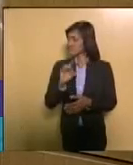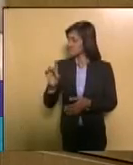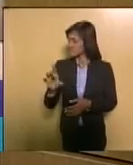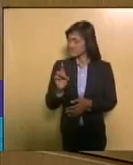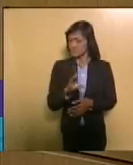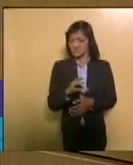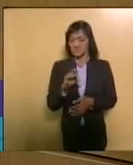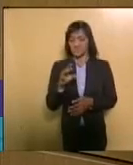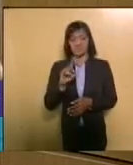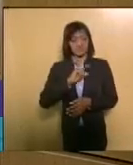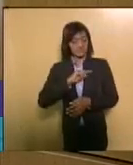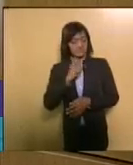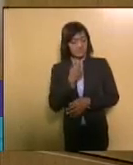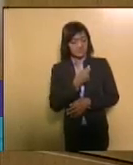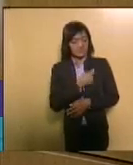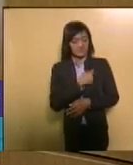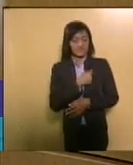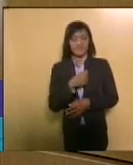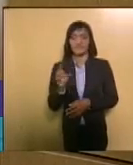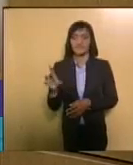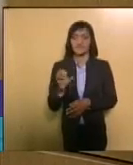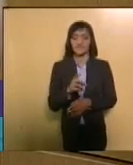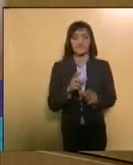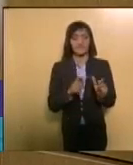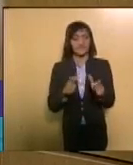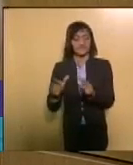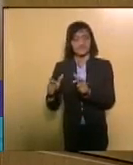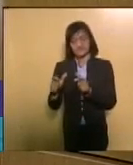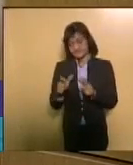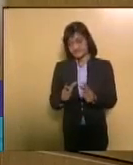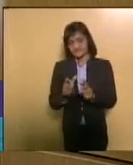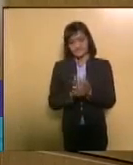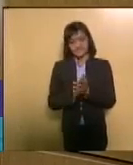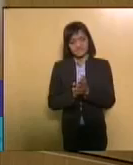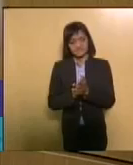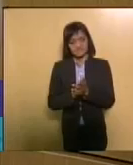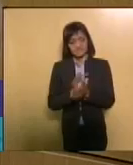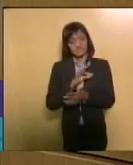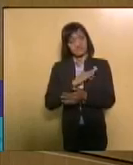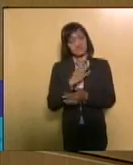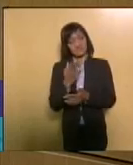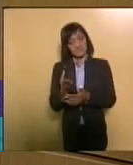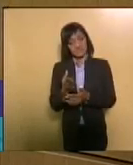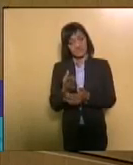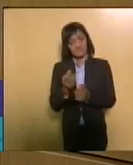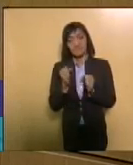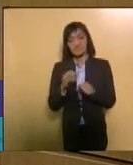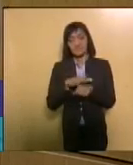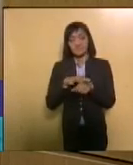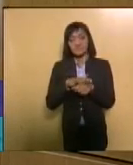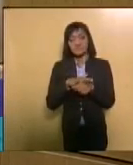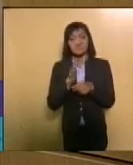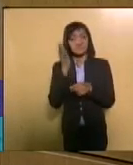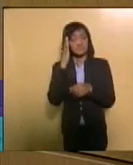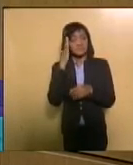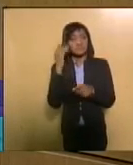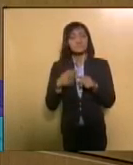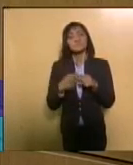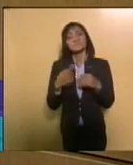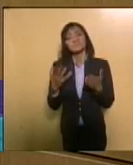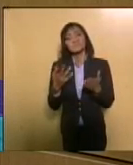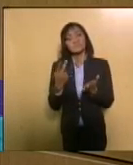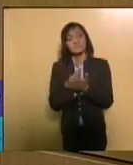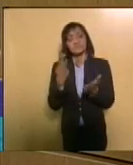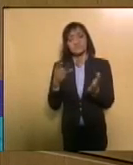os delegados de cada de cada região de de de departamento policial para conversar para entender o por que tinha acontecido naquela